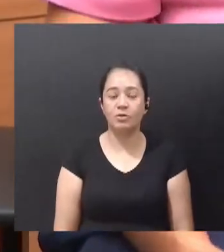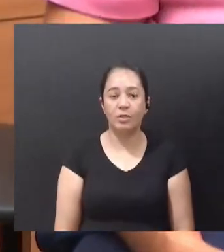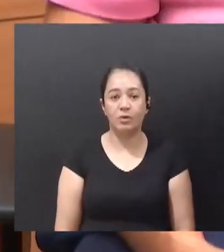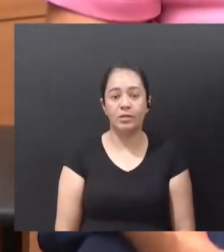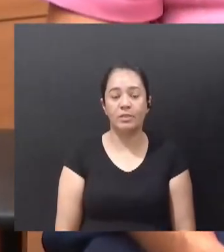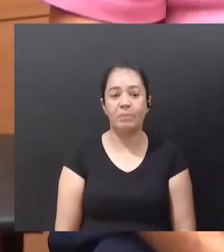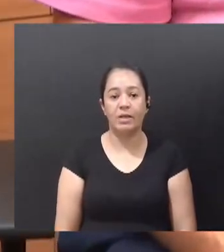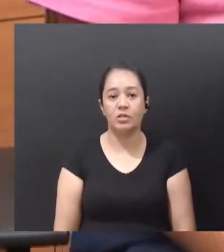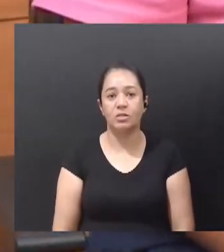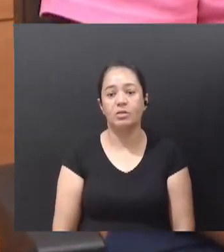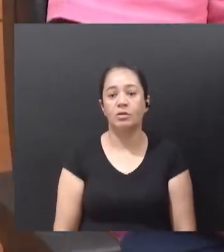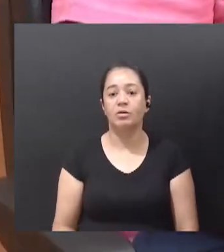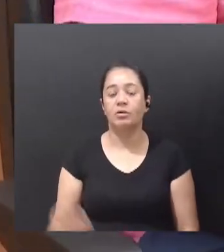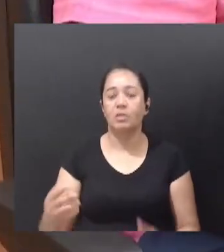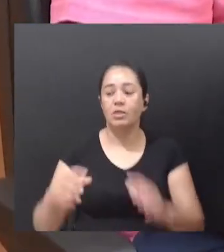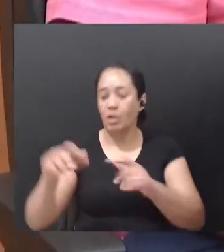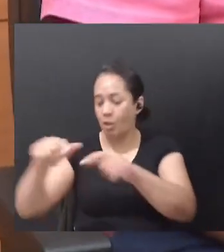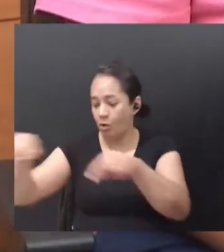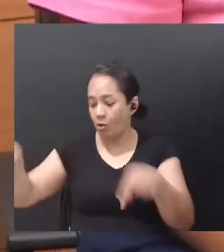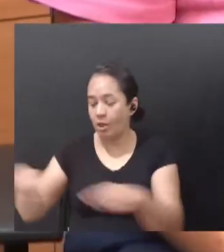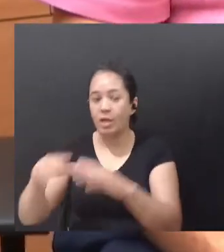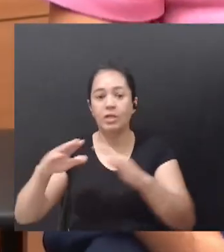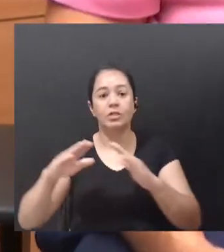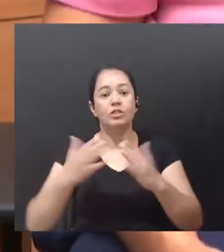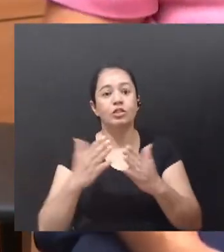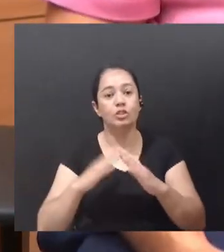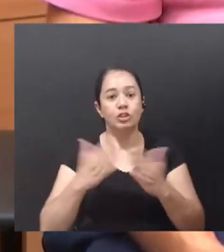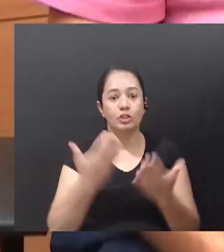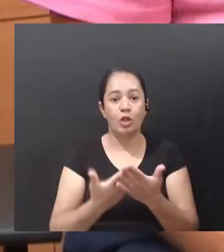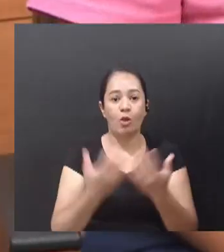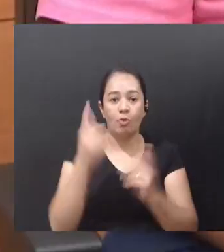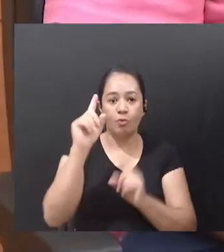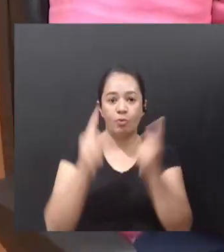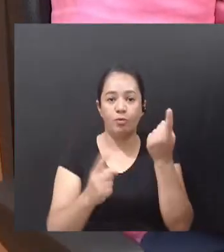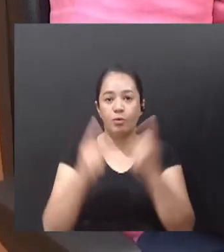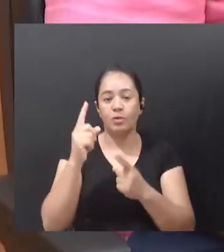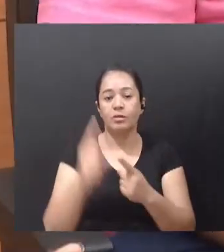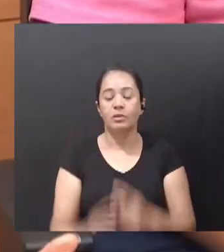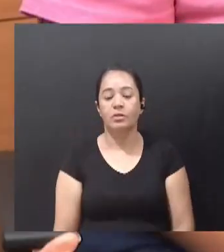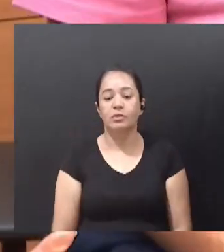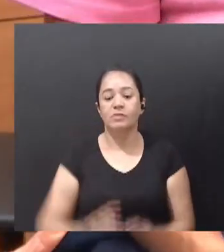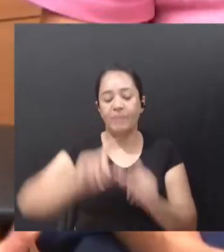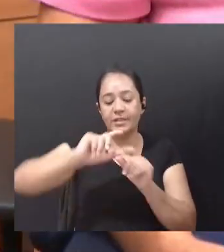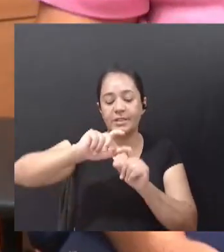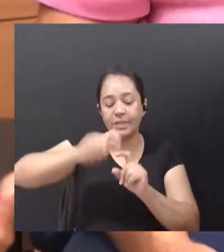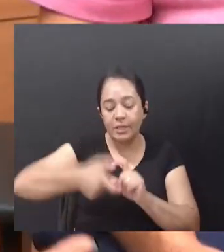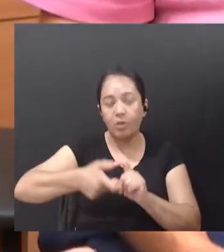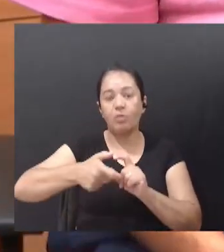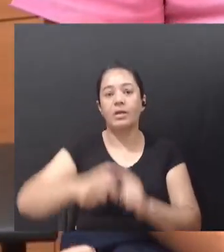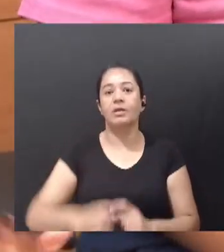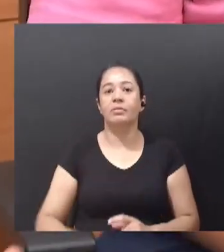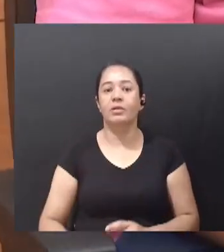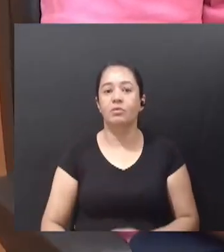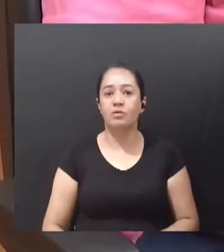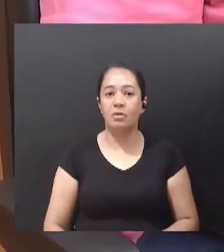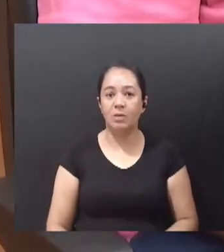ser numa quadra de escola de samba na Rosas de Prata. Tá? Então, num território negro, que também é